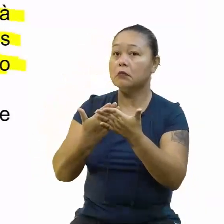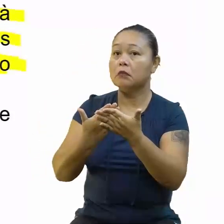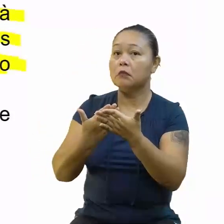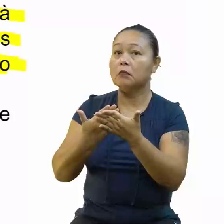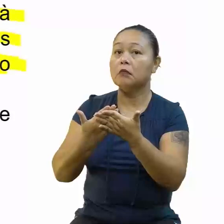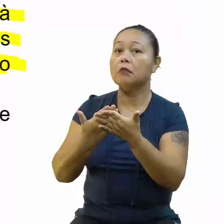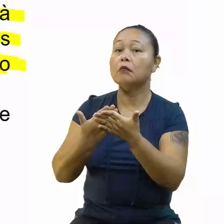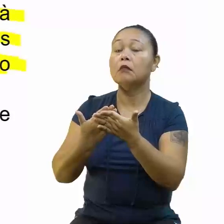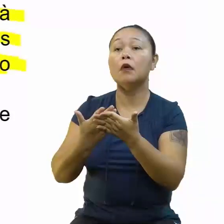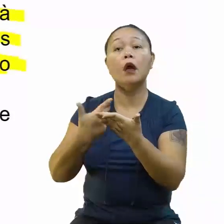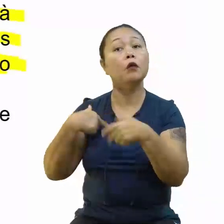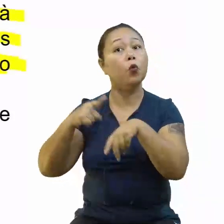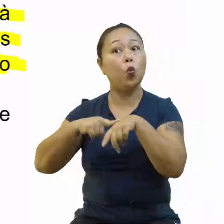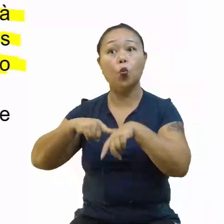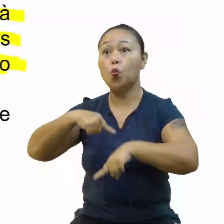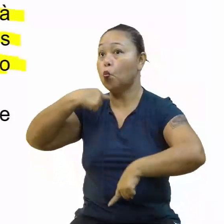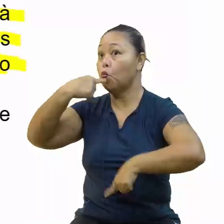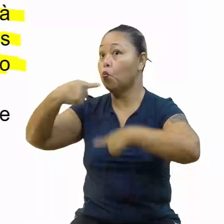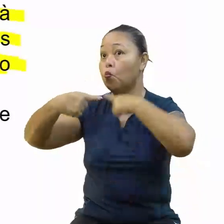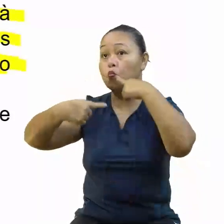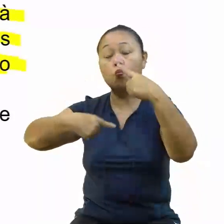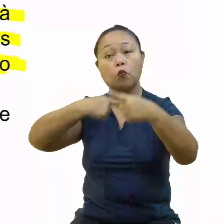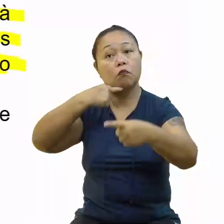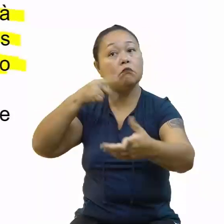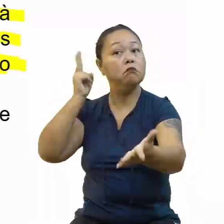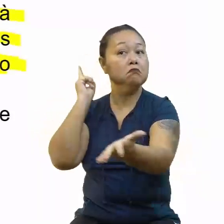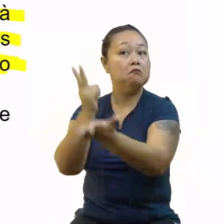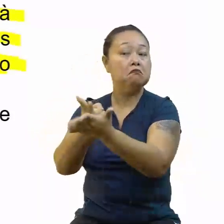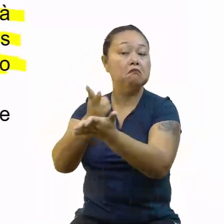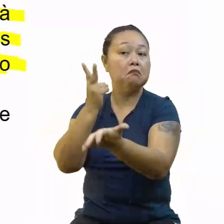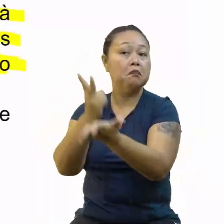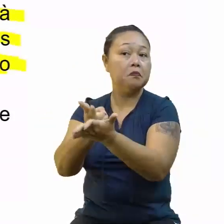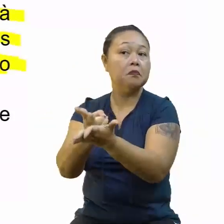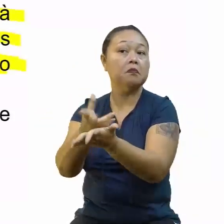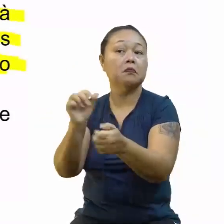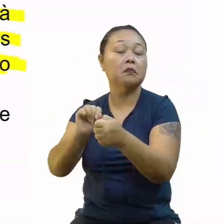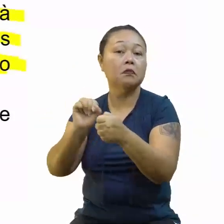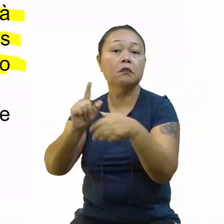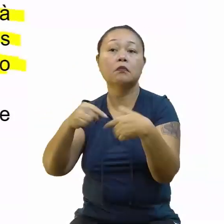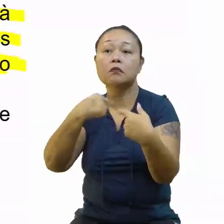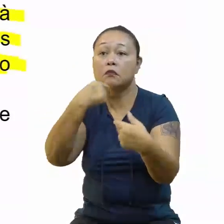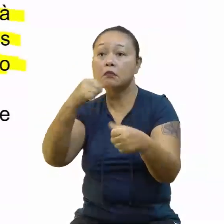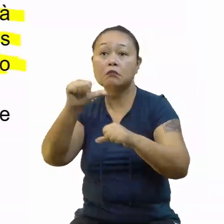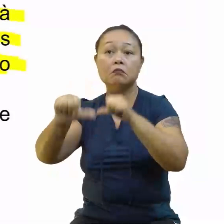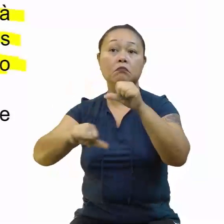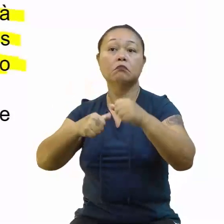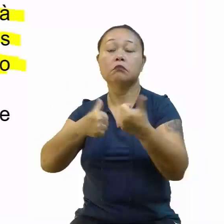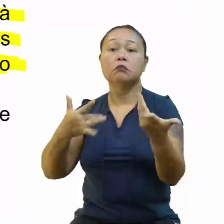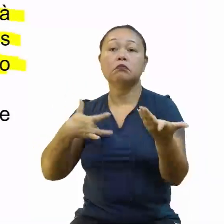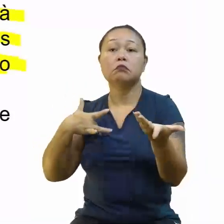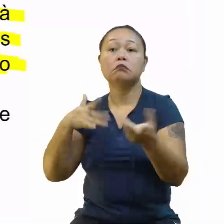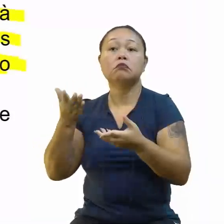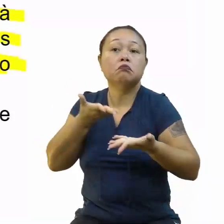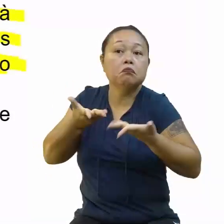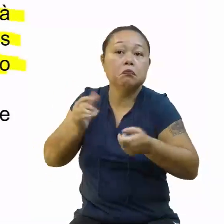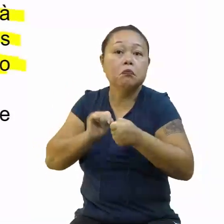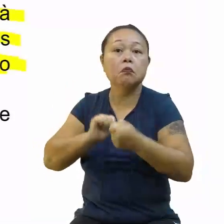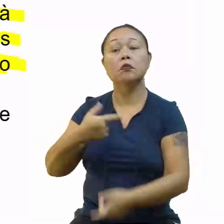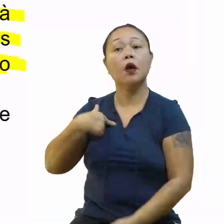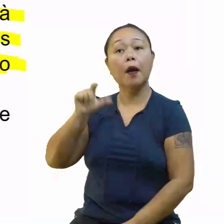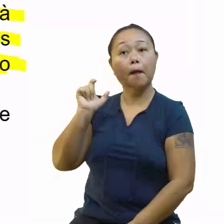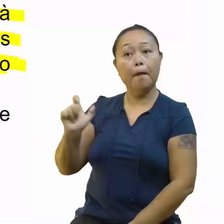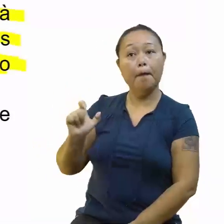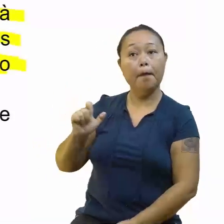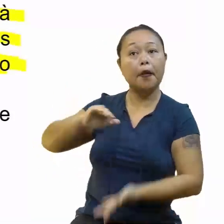era irreversível. Então, a gente já consegue eliminar por essa palavra aqui.